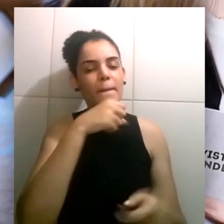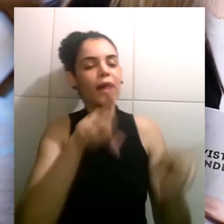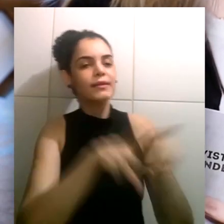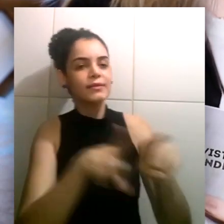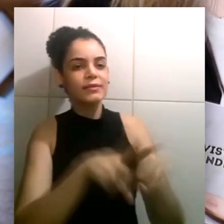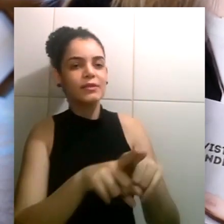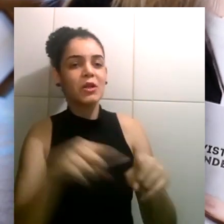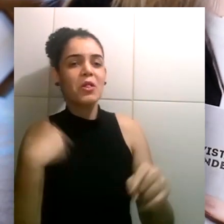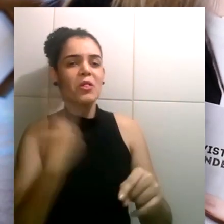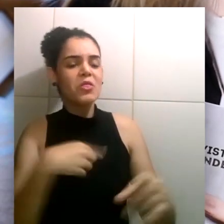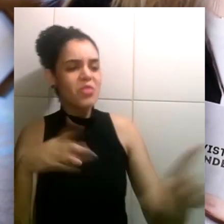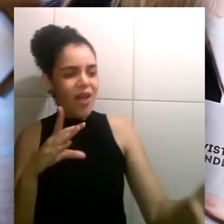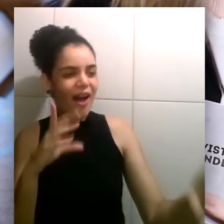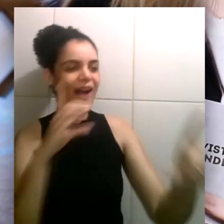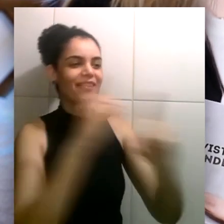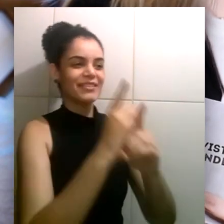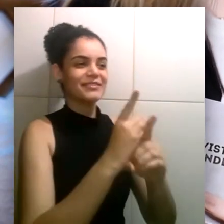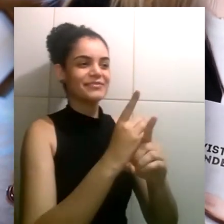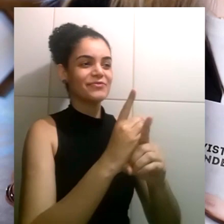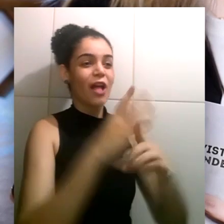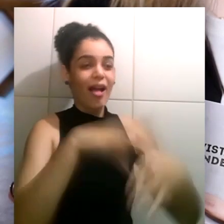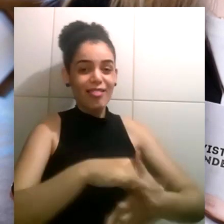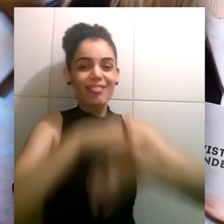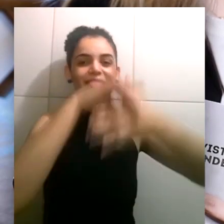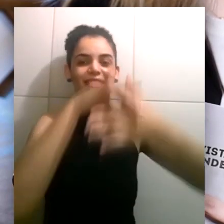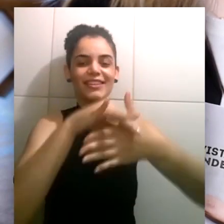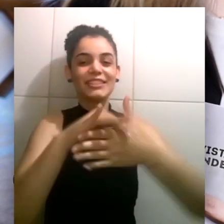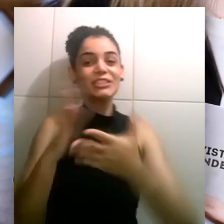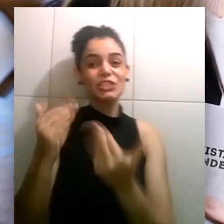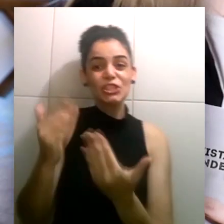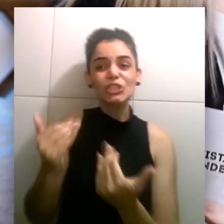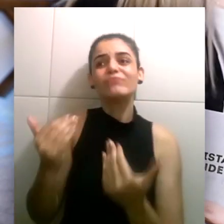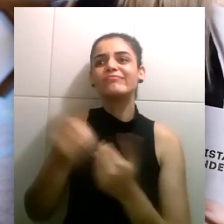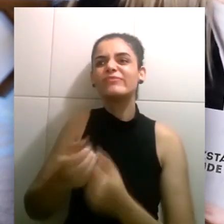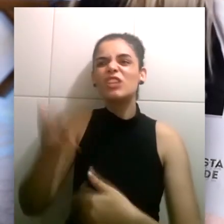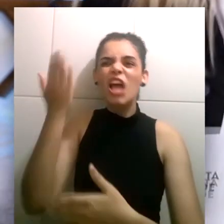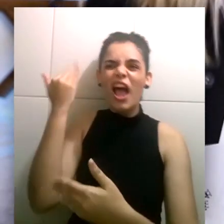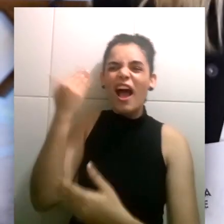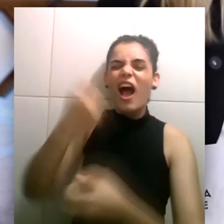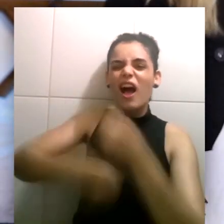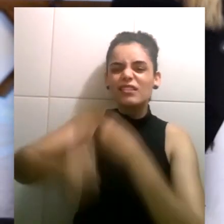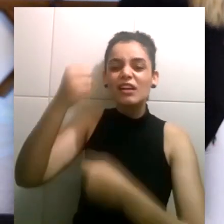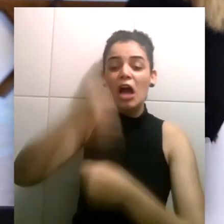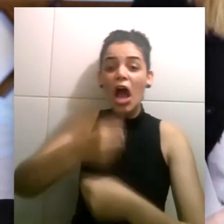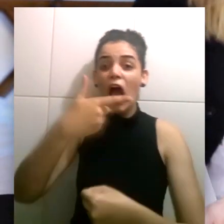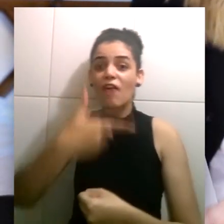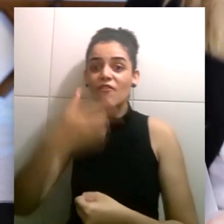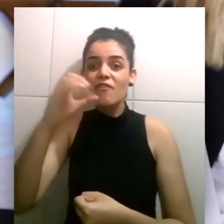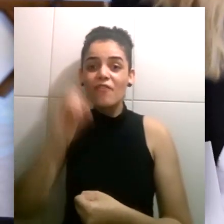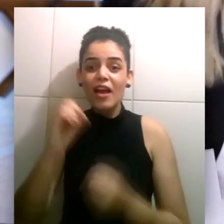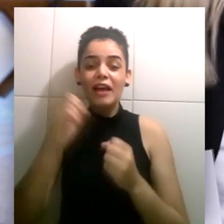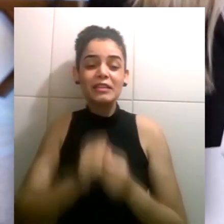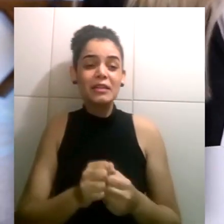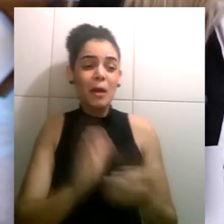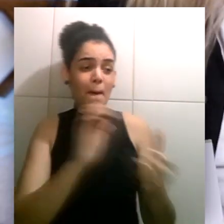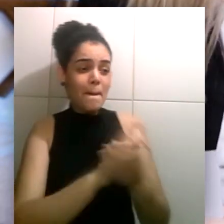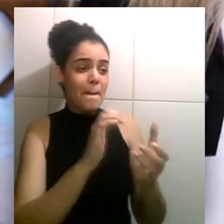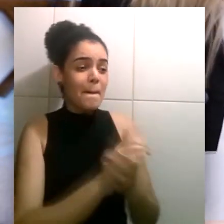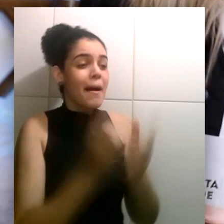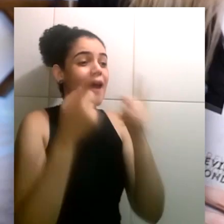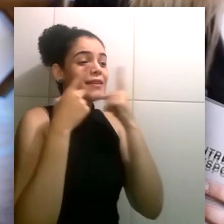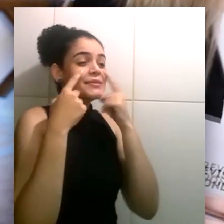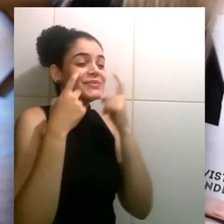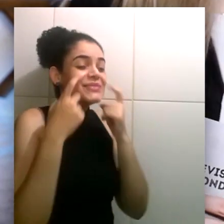estudou. Mas daí a gente encontrou um dos meus líderes de jovens, de 20 anos atrás. Uau! E ele ficou